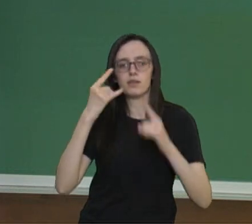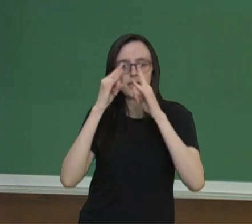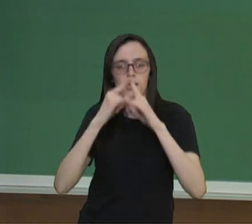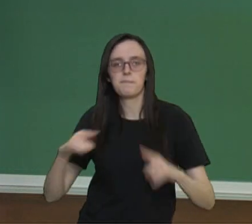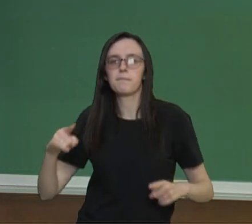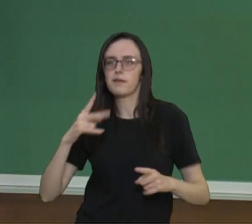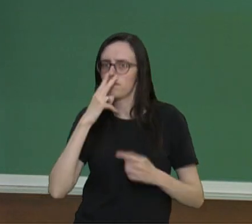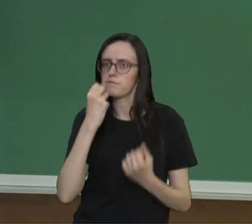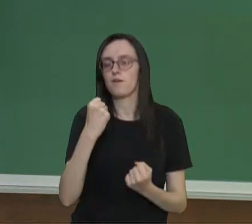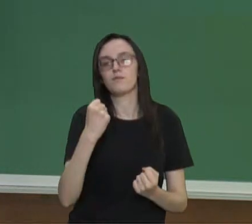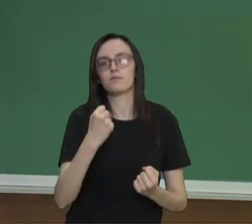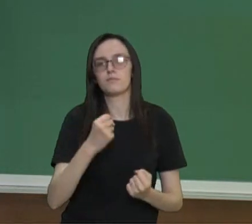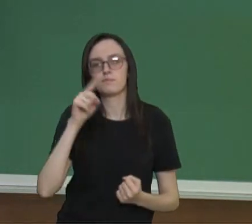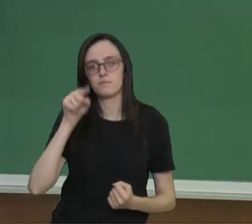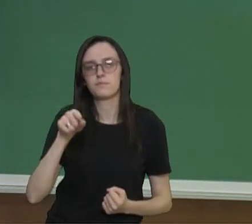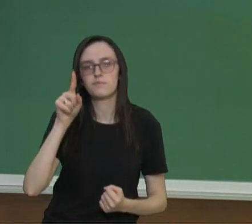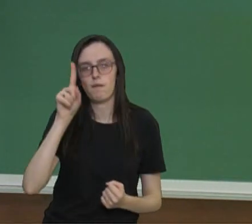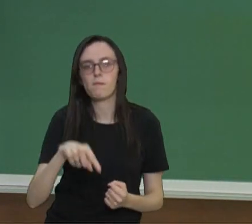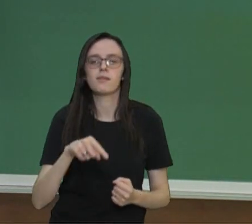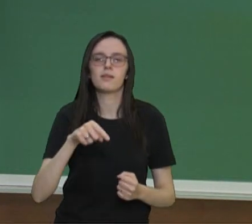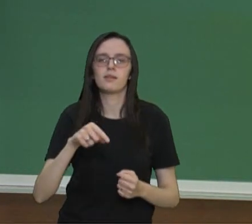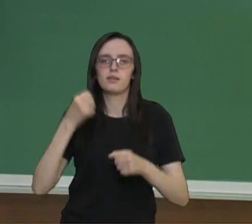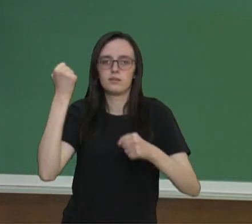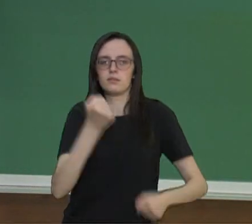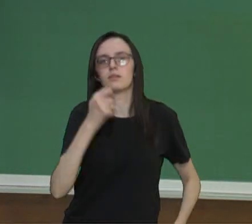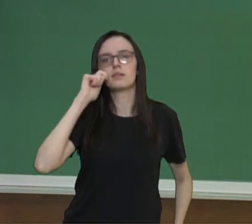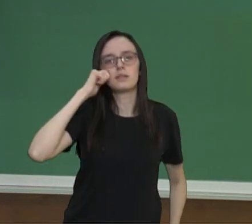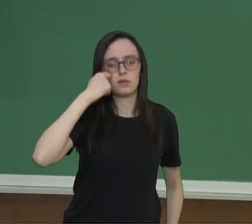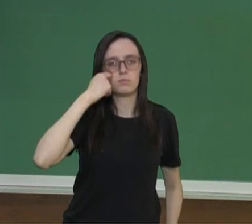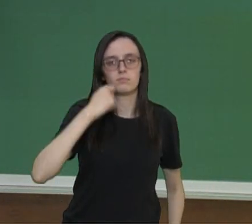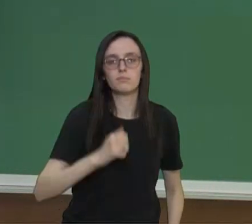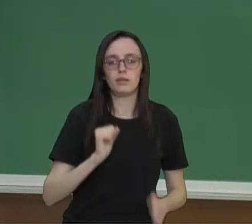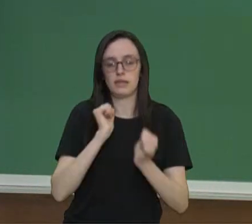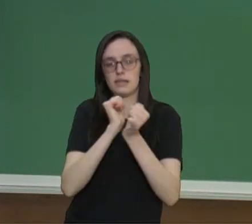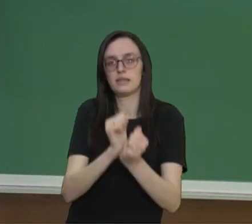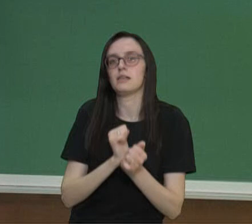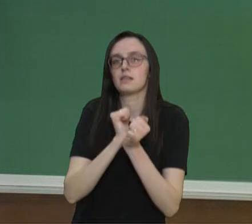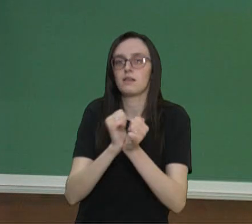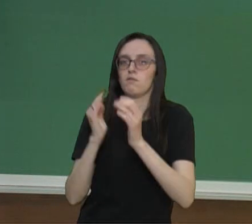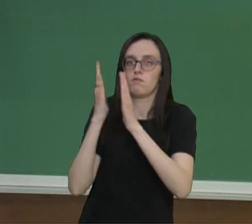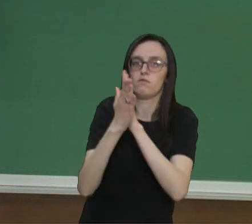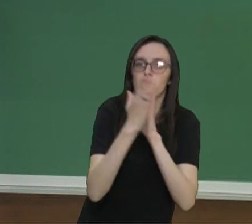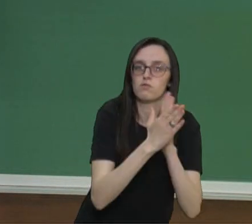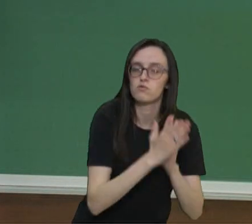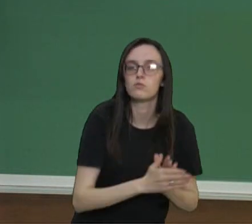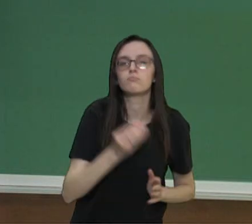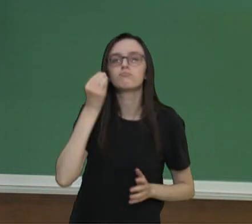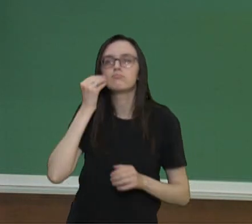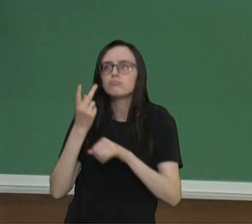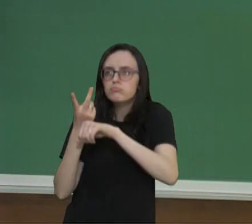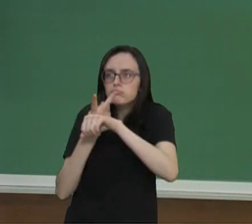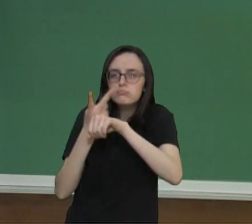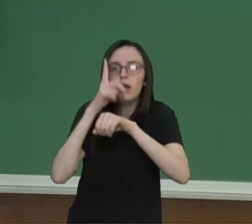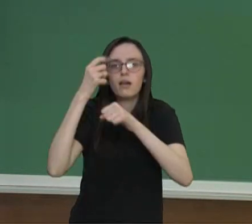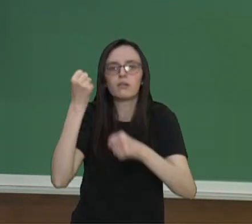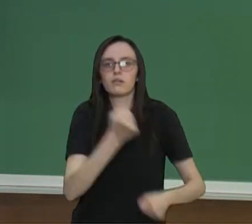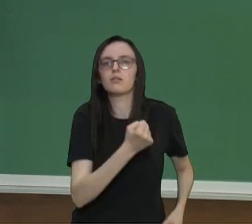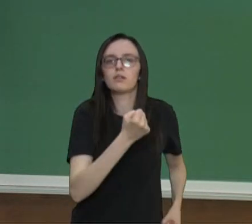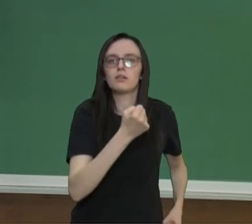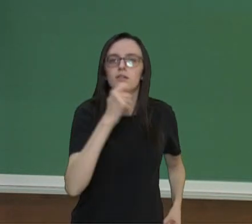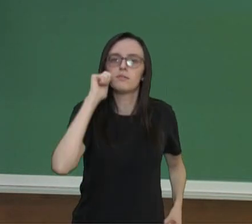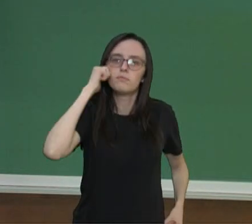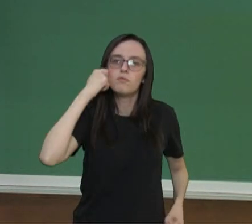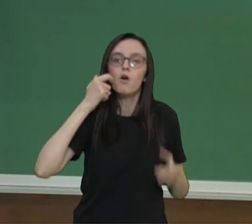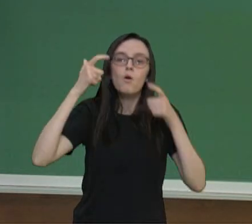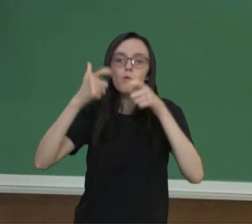acampamento, fortaleza. Isso é um quilombo. Os escravos que fugiam procuravam esses quilombos, essas